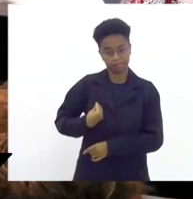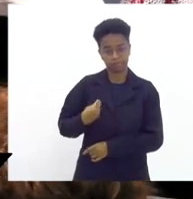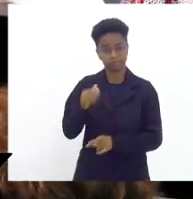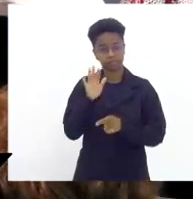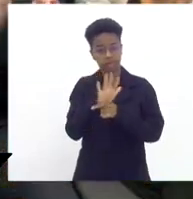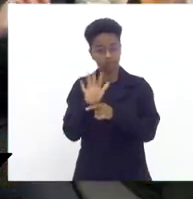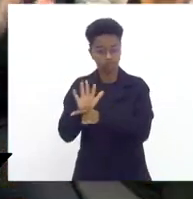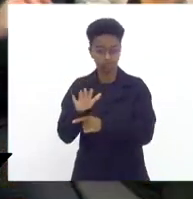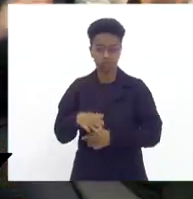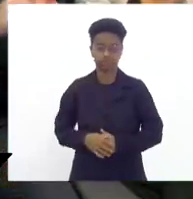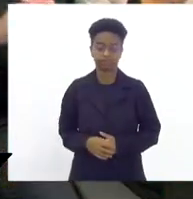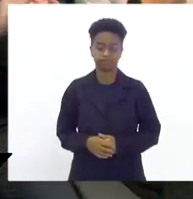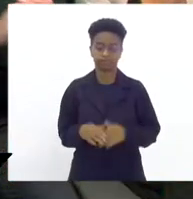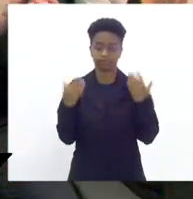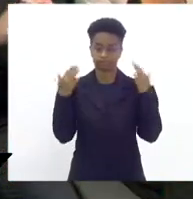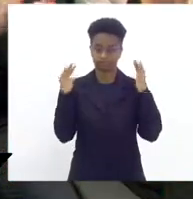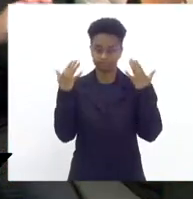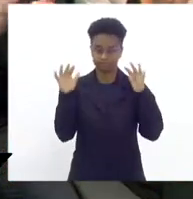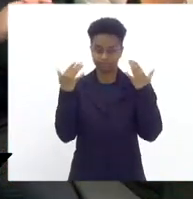nessa audiência